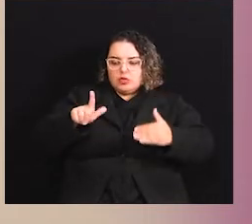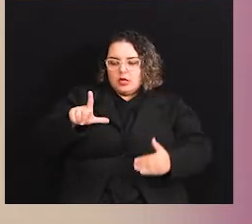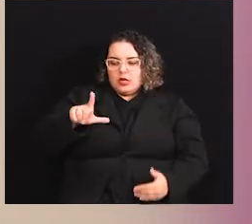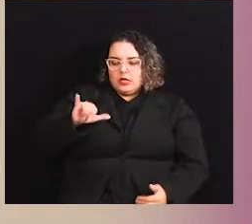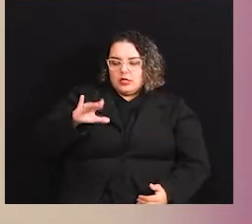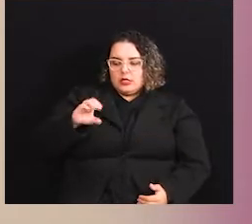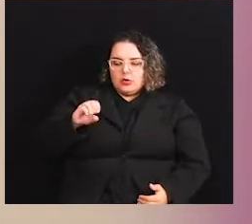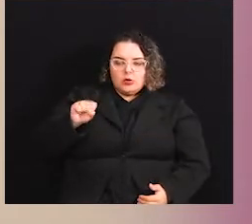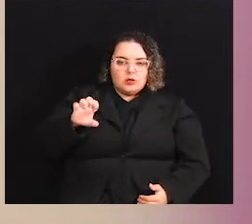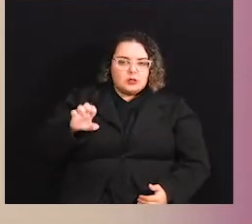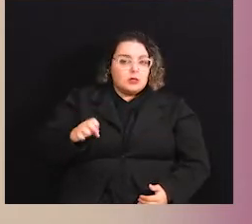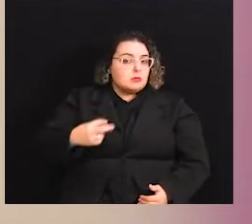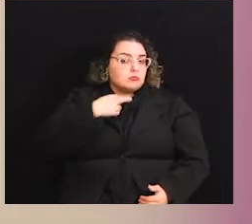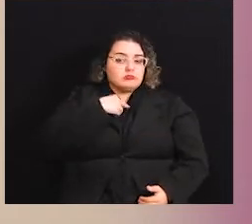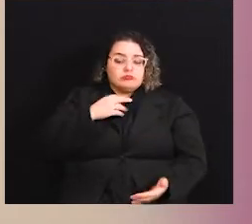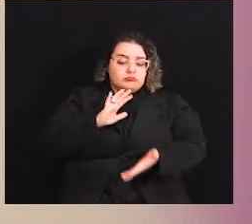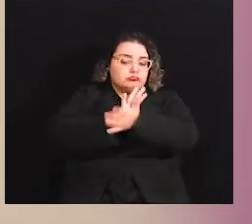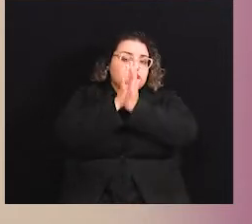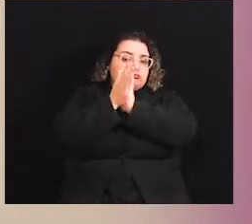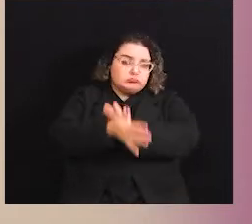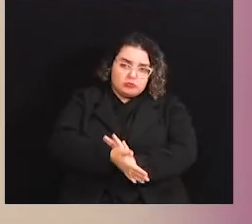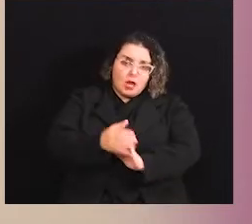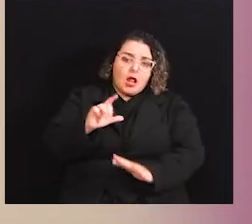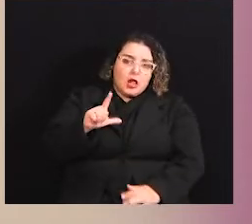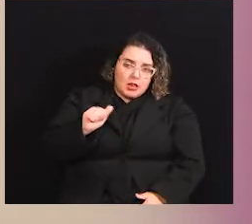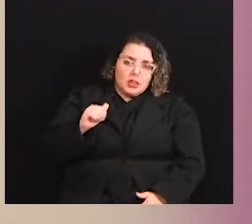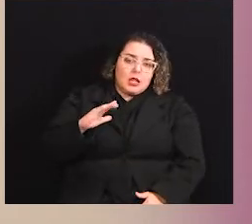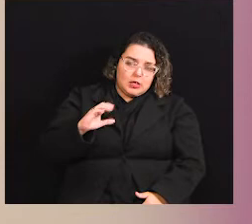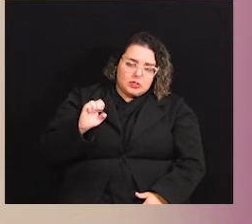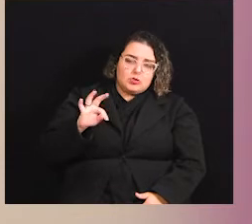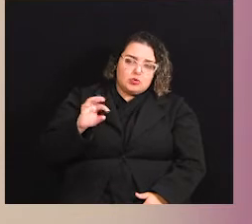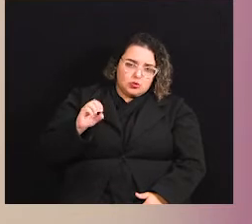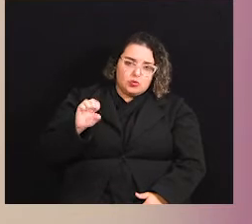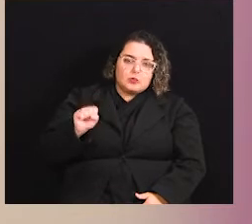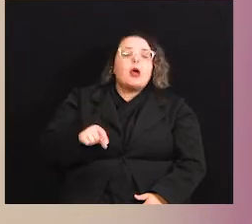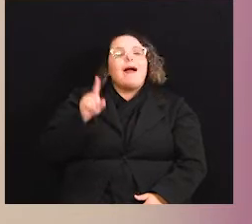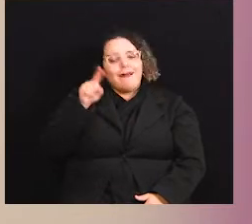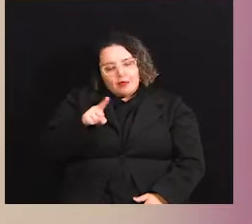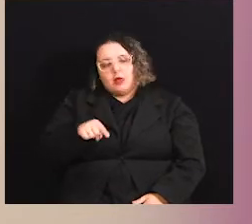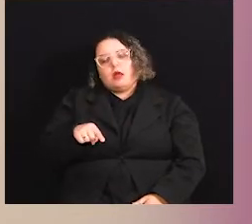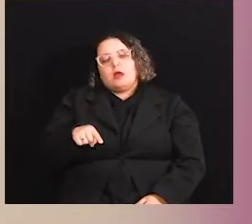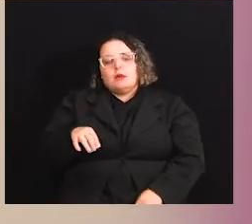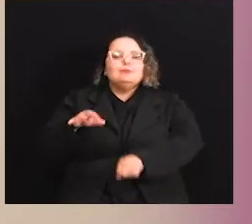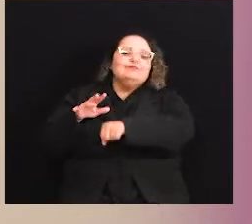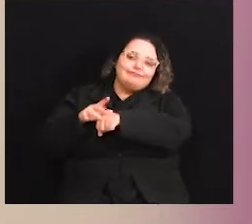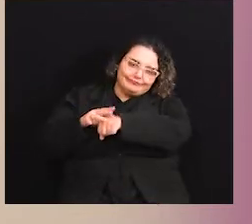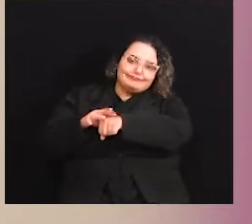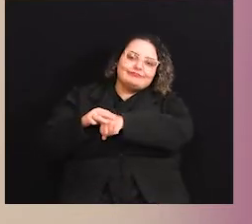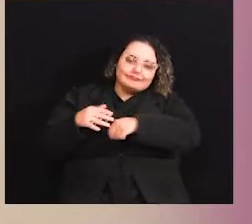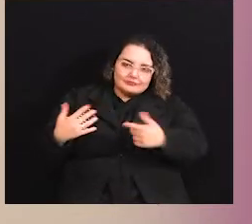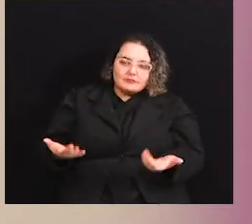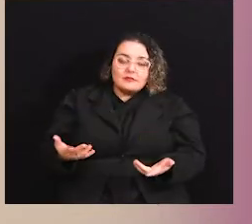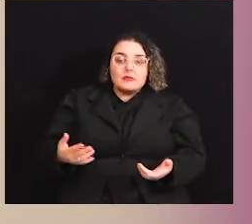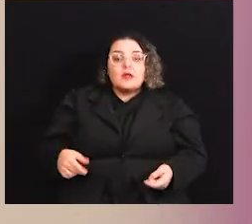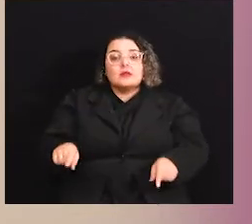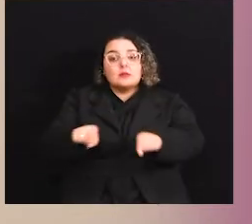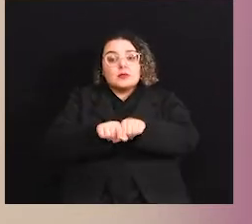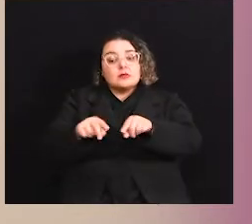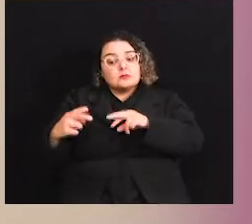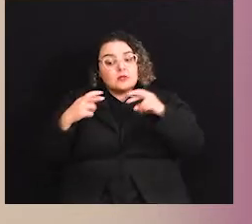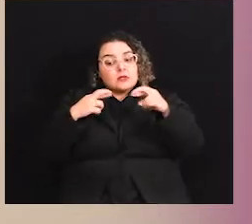o poder de digerir a lactose. Então, este paciente é intolerante. Além disso, eu tenho que